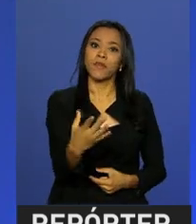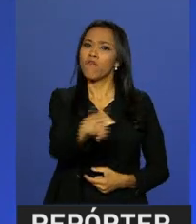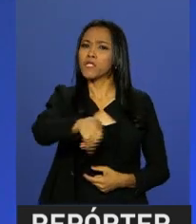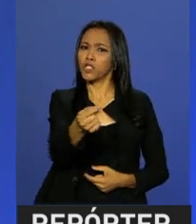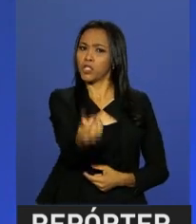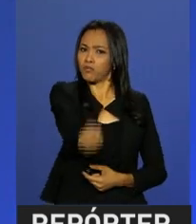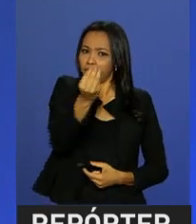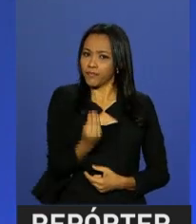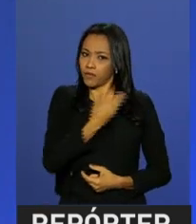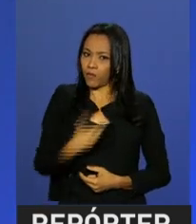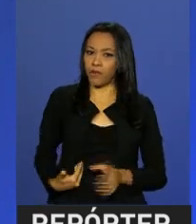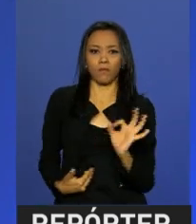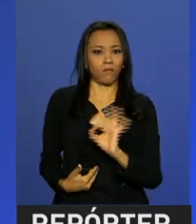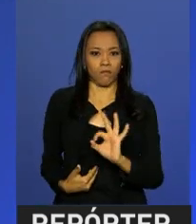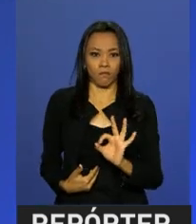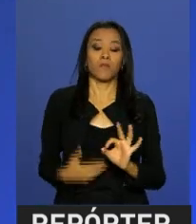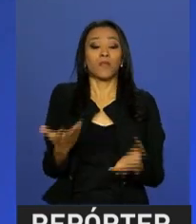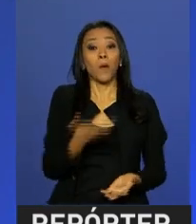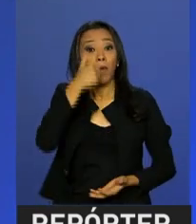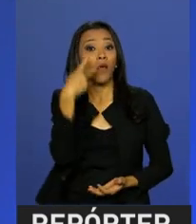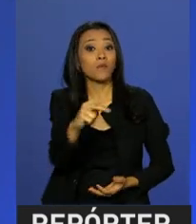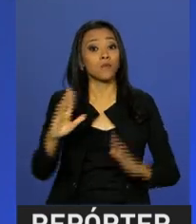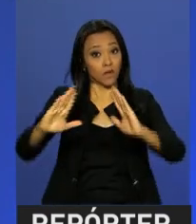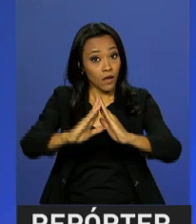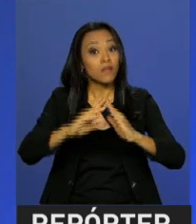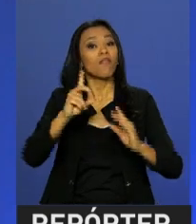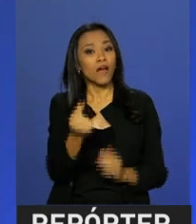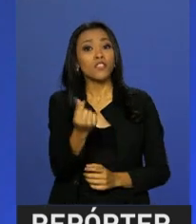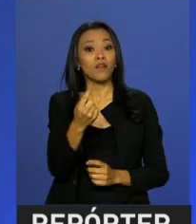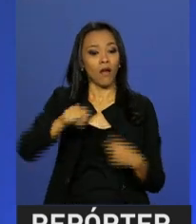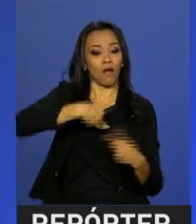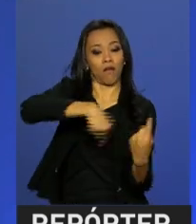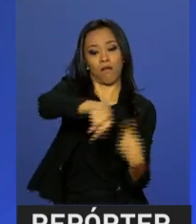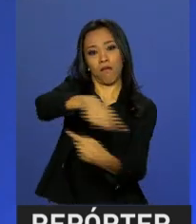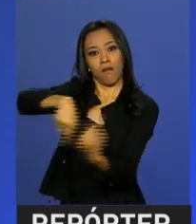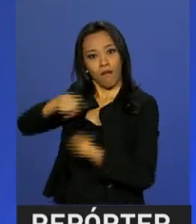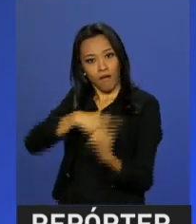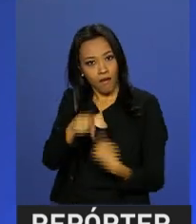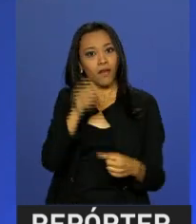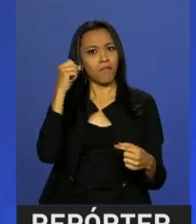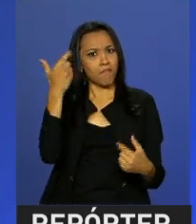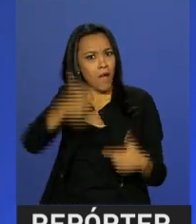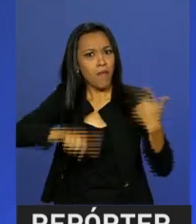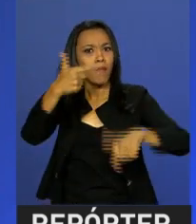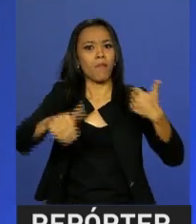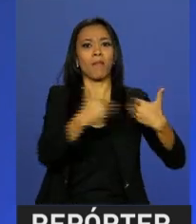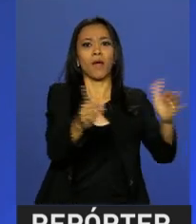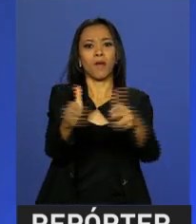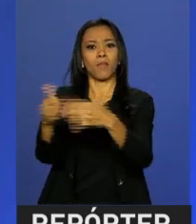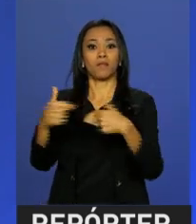terá que devolvê-lo além de melhorar sua casa movimentará a economia e gerará Emprego e